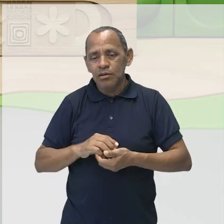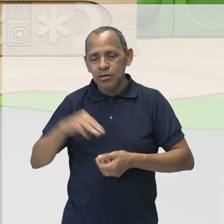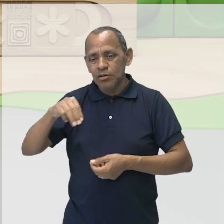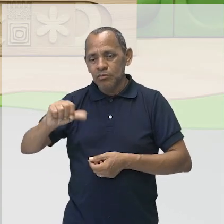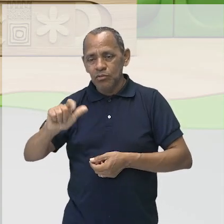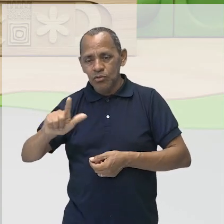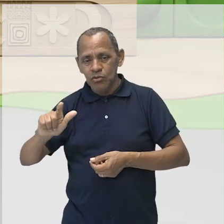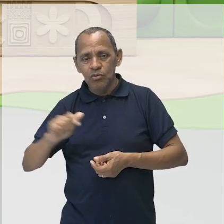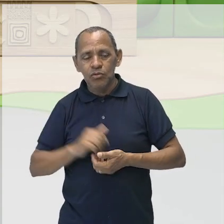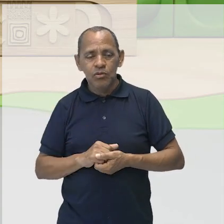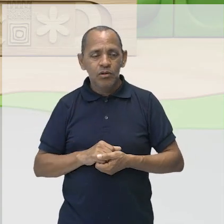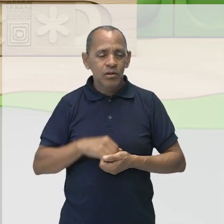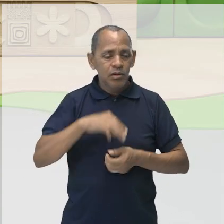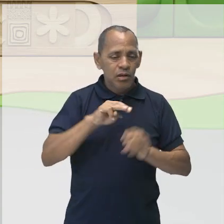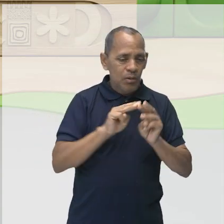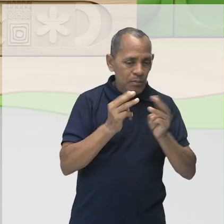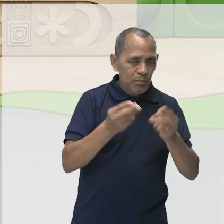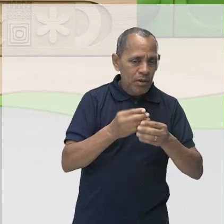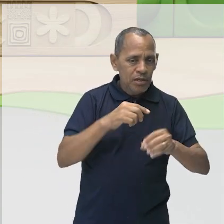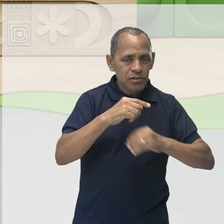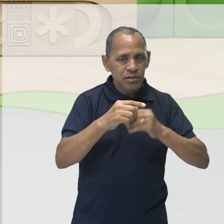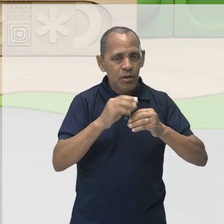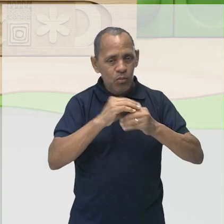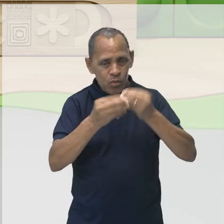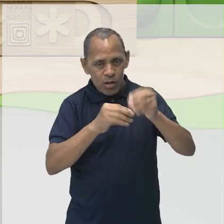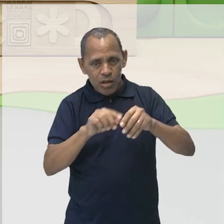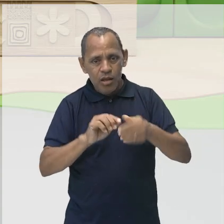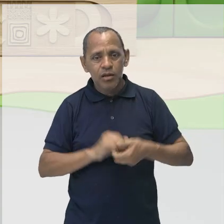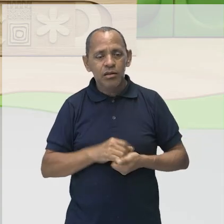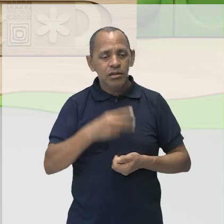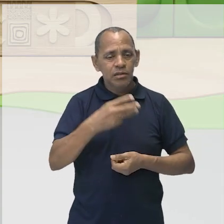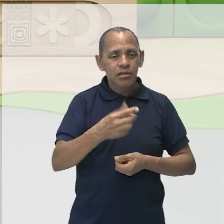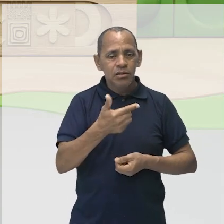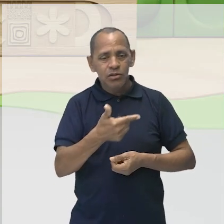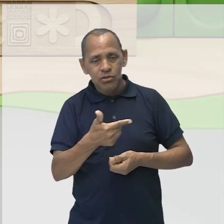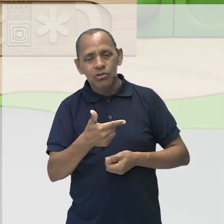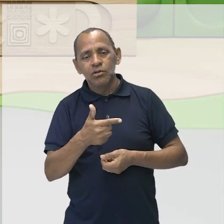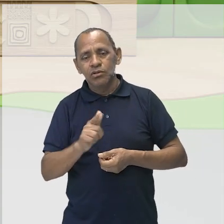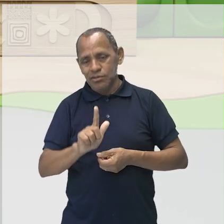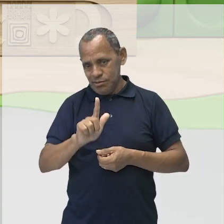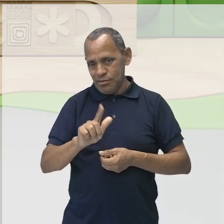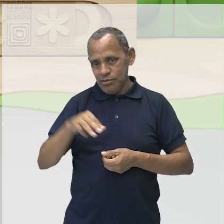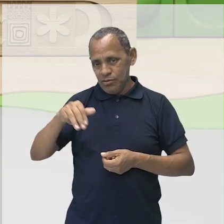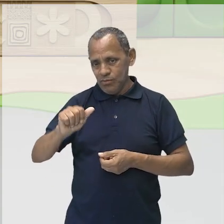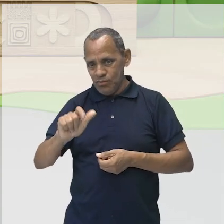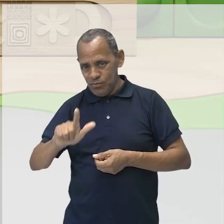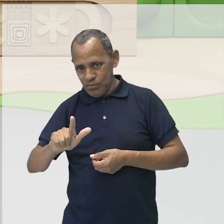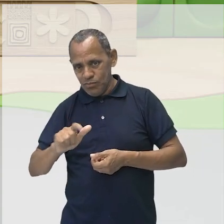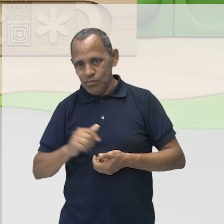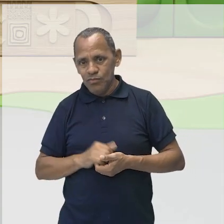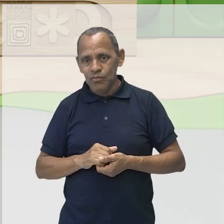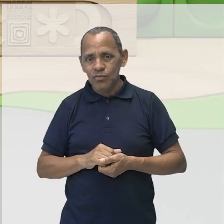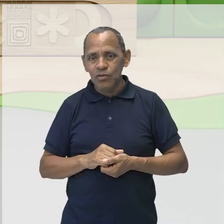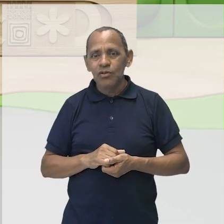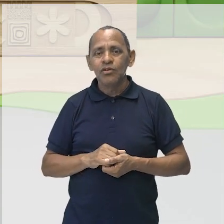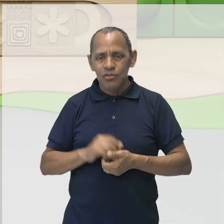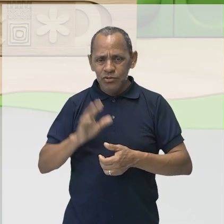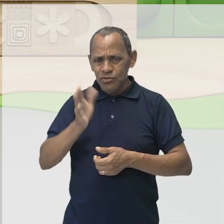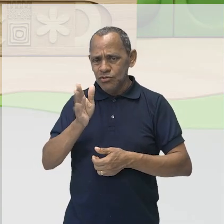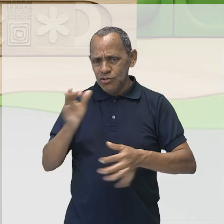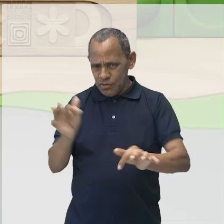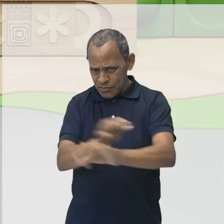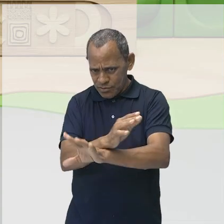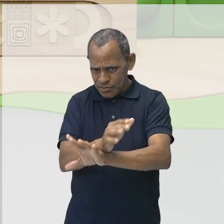de M igual, a massa molar é igual a 32 gramas por mol. Certo? Então, nós já acabamos